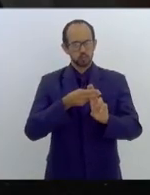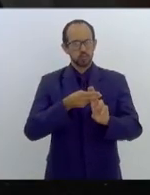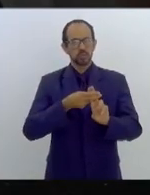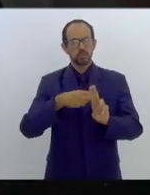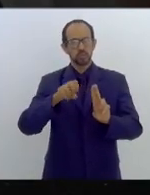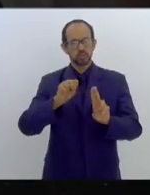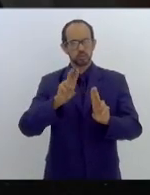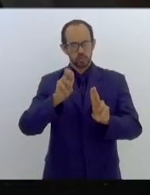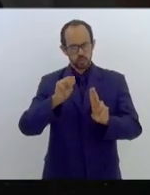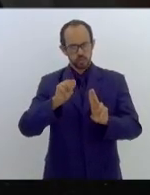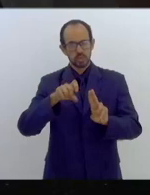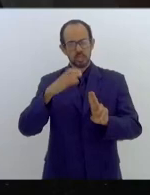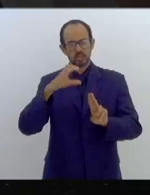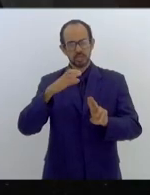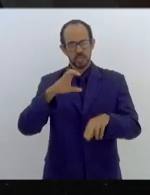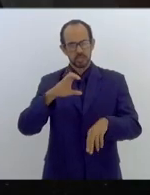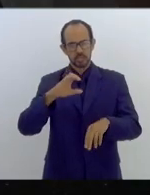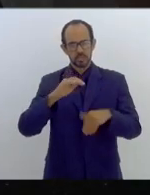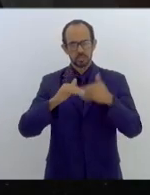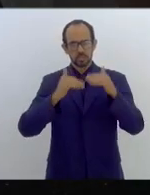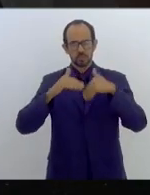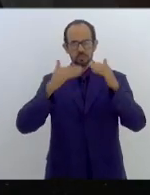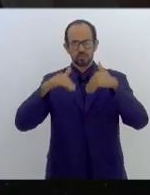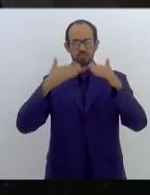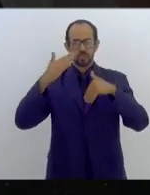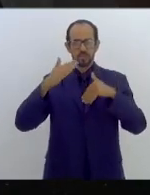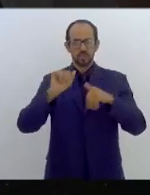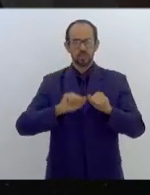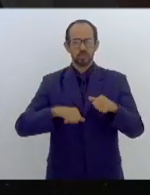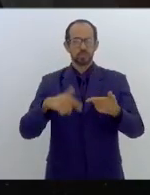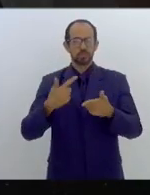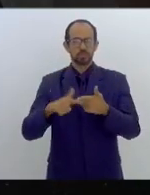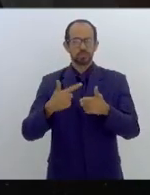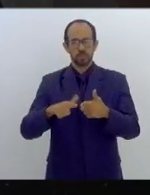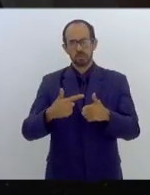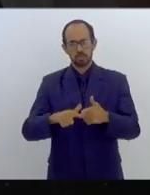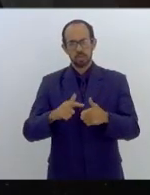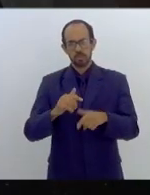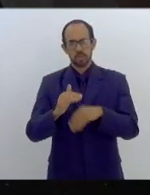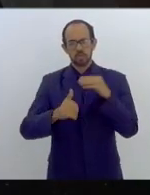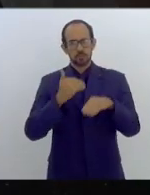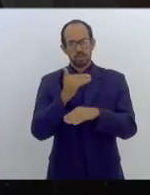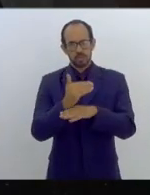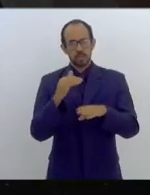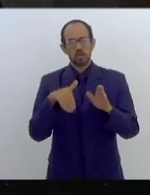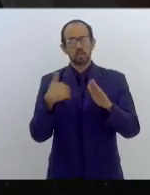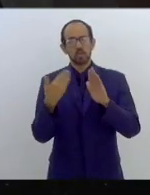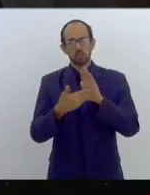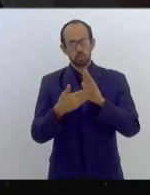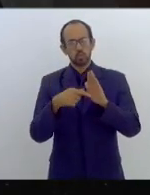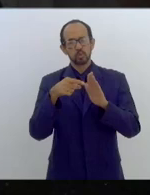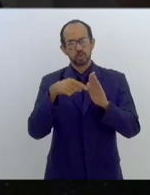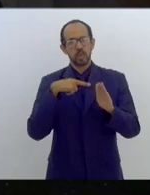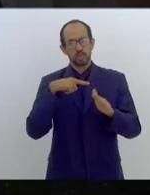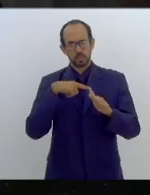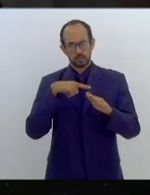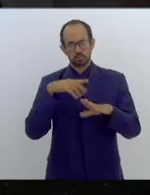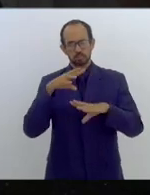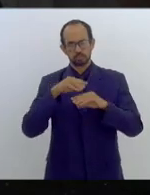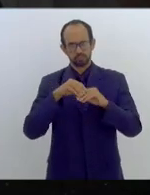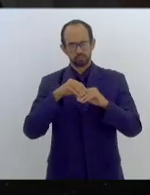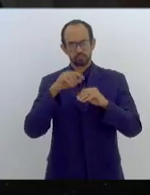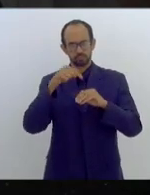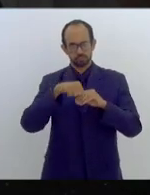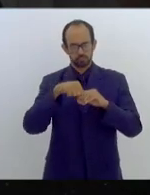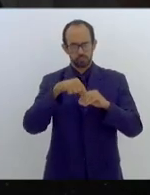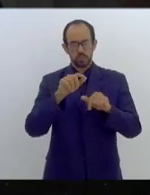da ciência, a questão do desenvolvimento, a questão da soberania. Tudo isso está implicado aqui nesse processo. E se conecta